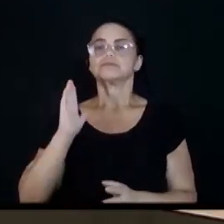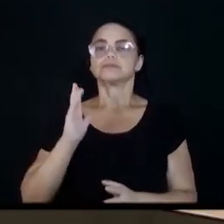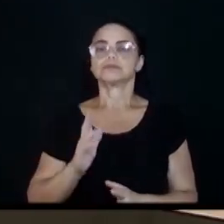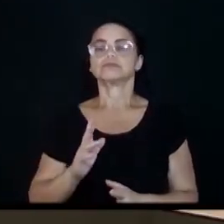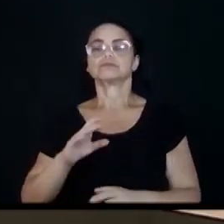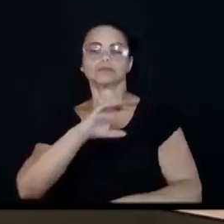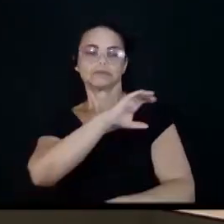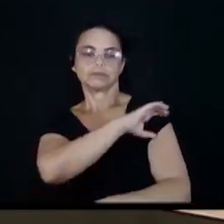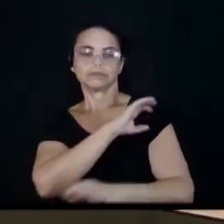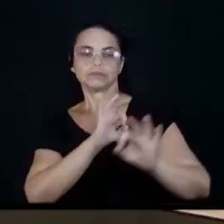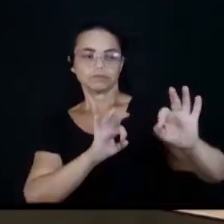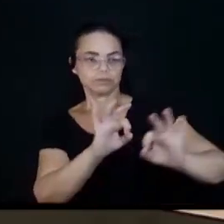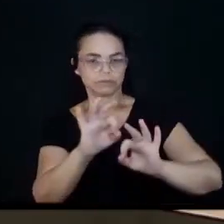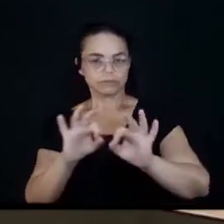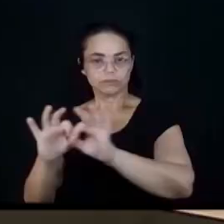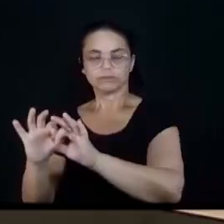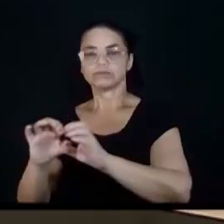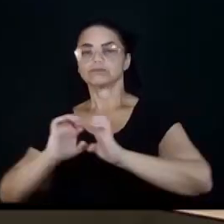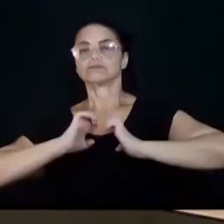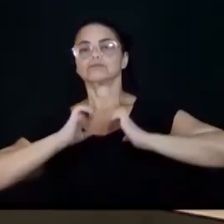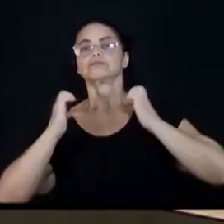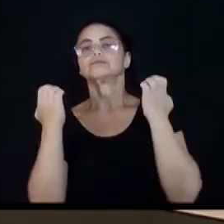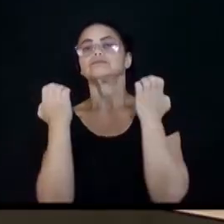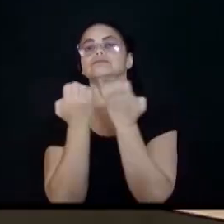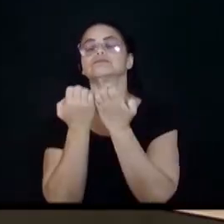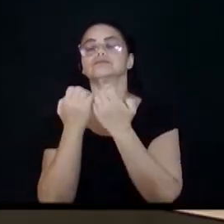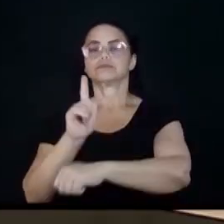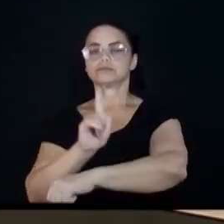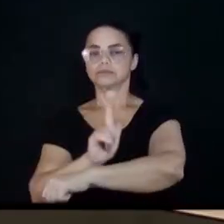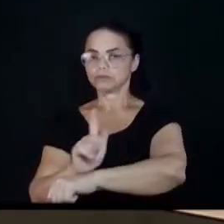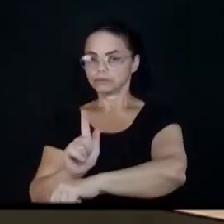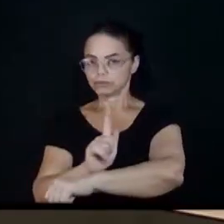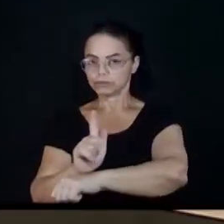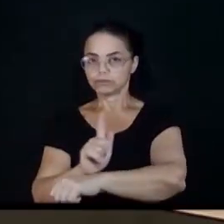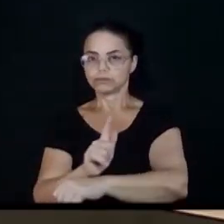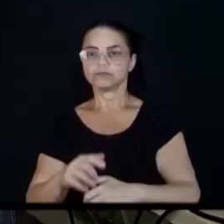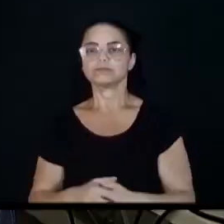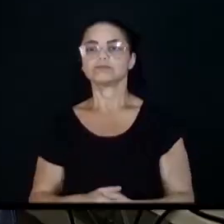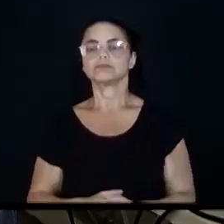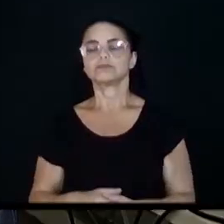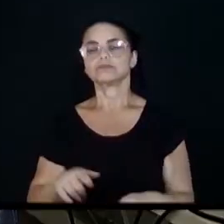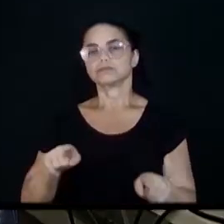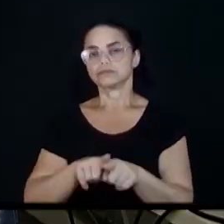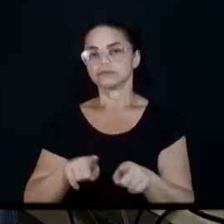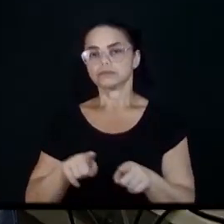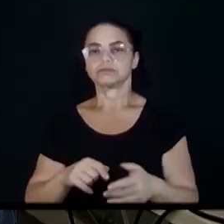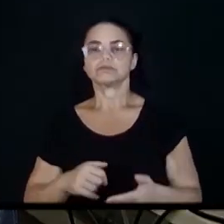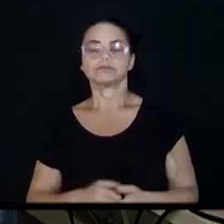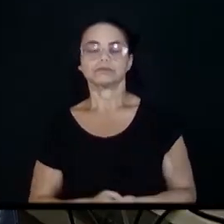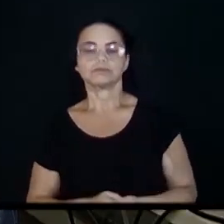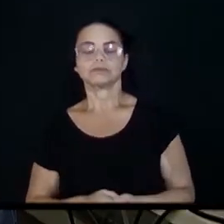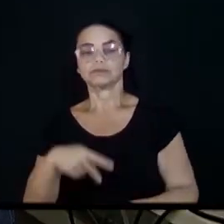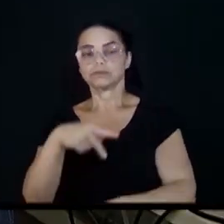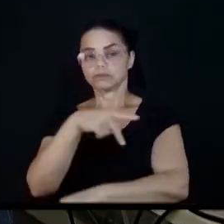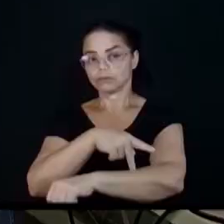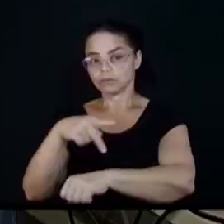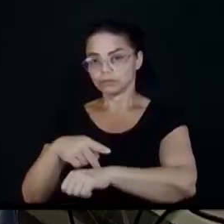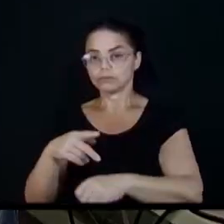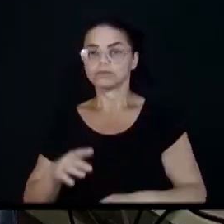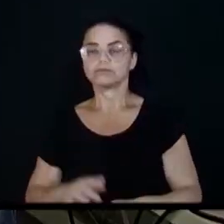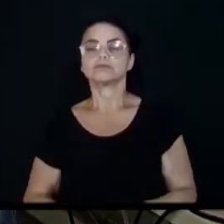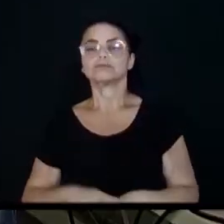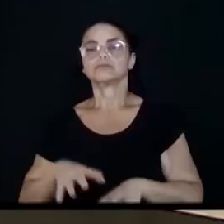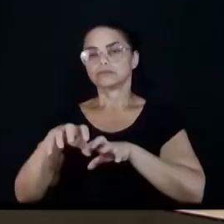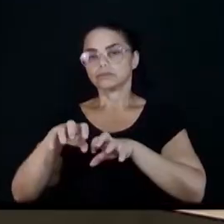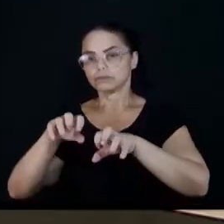da equipe, né, da gestão, e também a parte pedagógica. Eu sou pedagoga de formação,